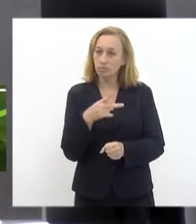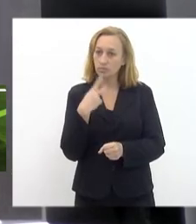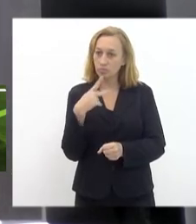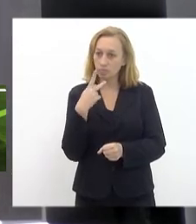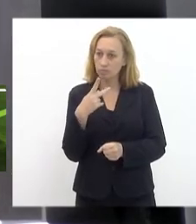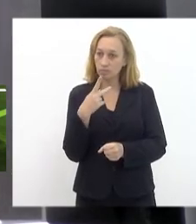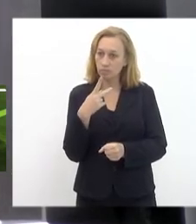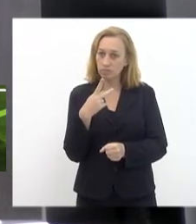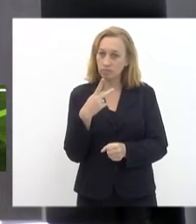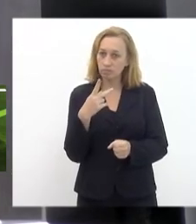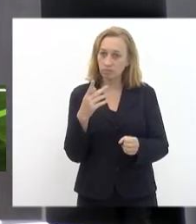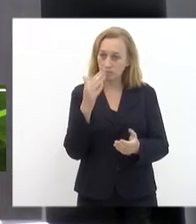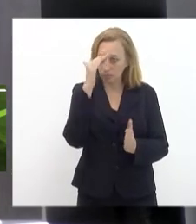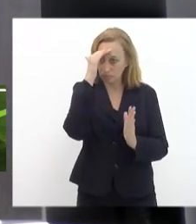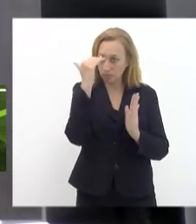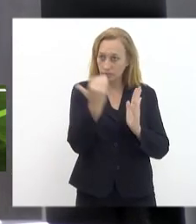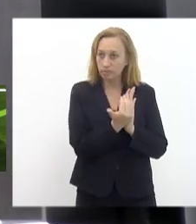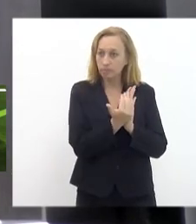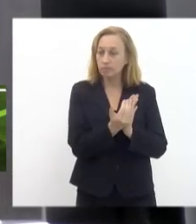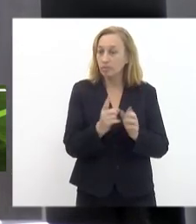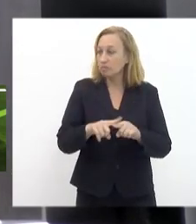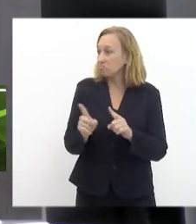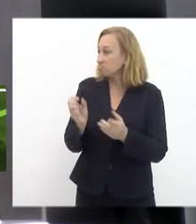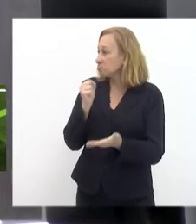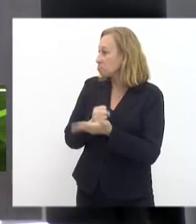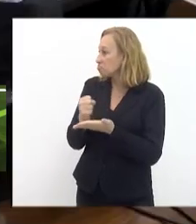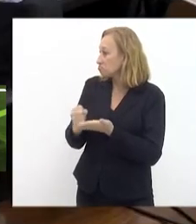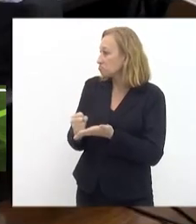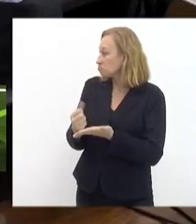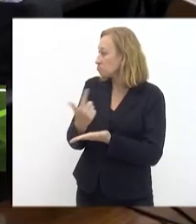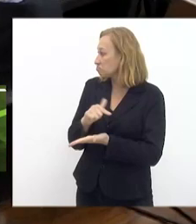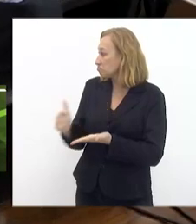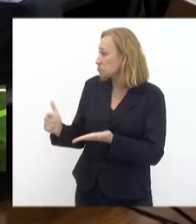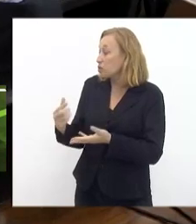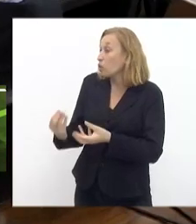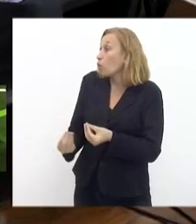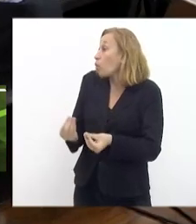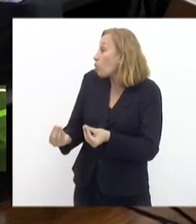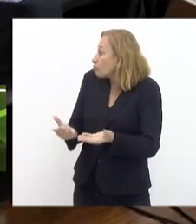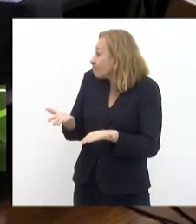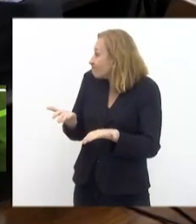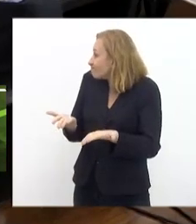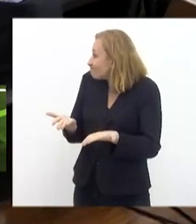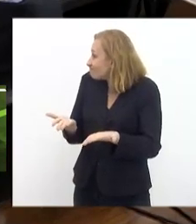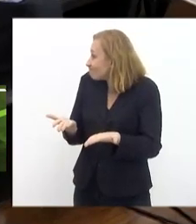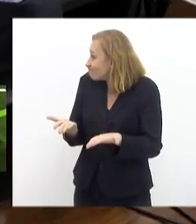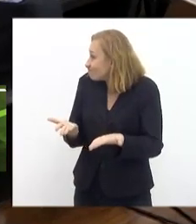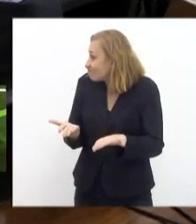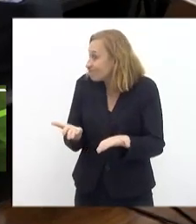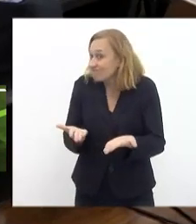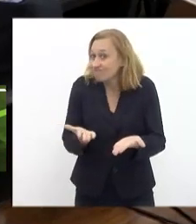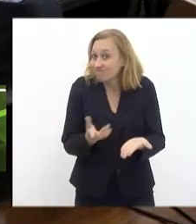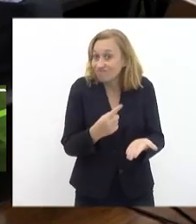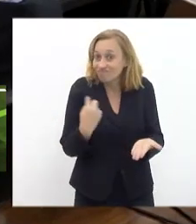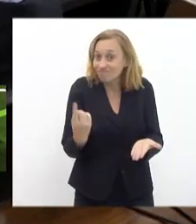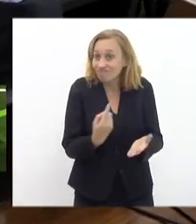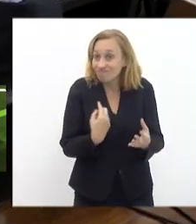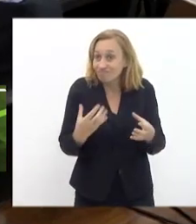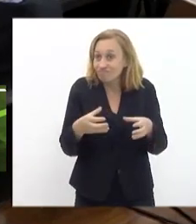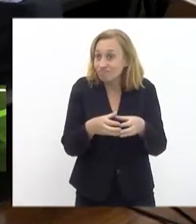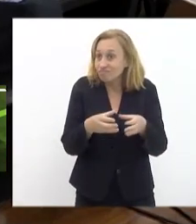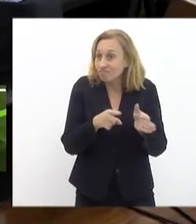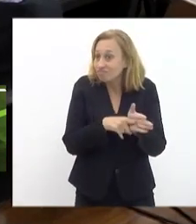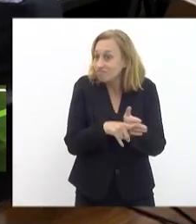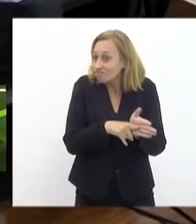tá sendo executado mas não tem um contrato feito a fazer como é que fica esse negócio mas nós somos aqui é uma comissão de